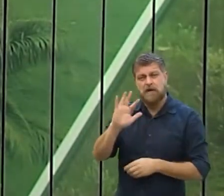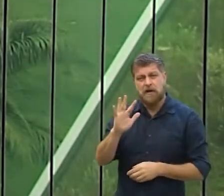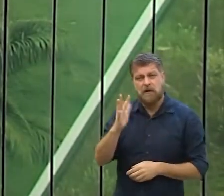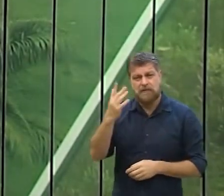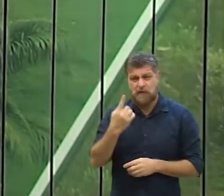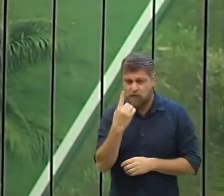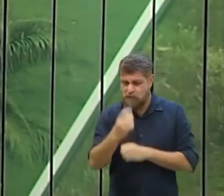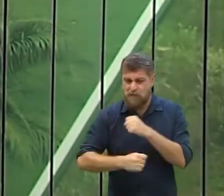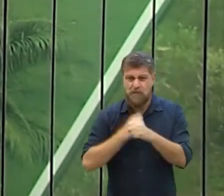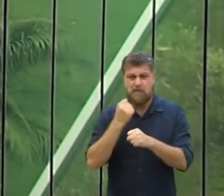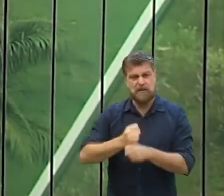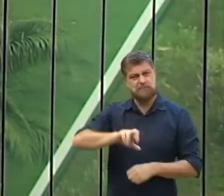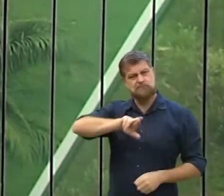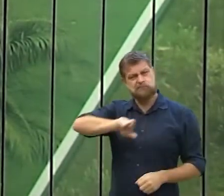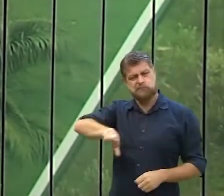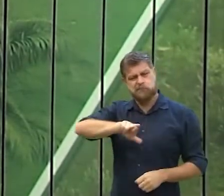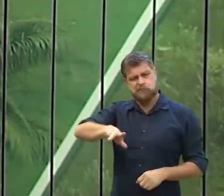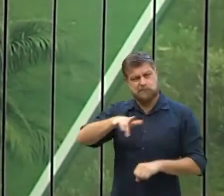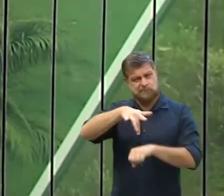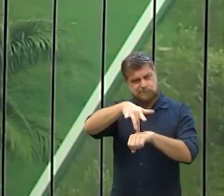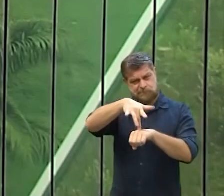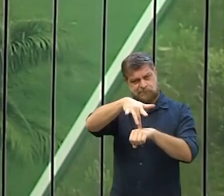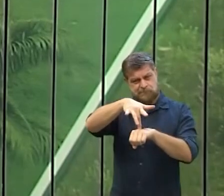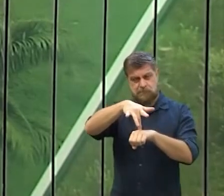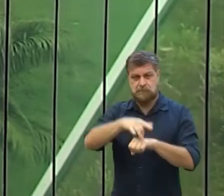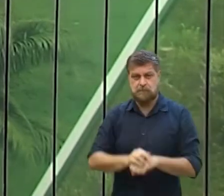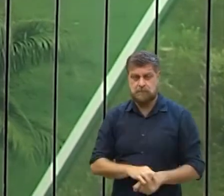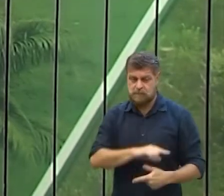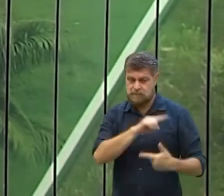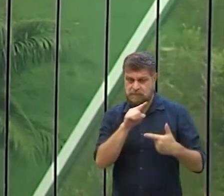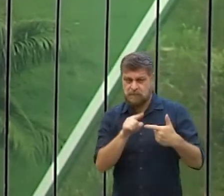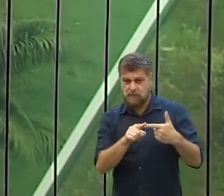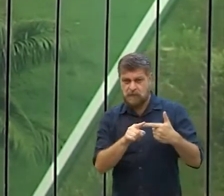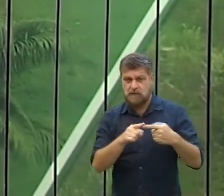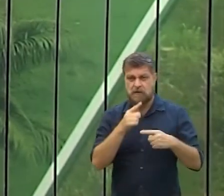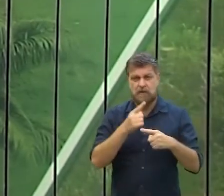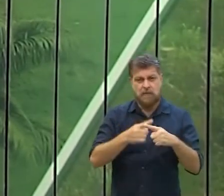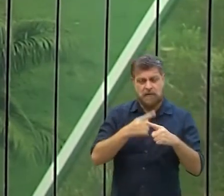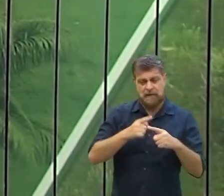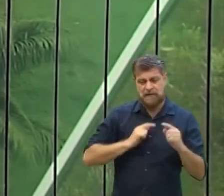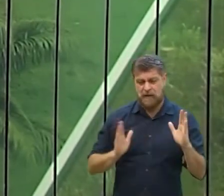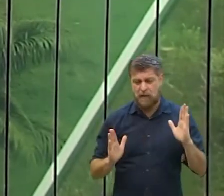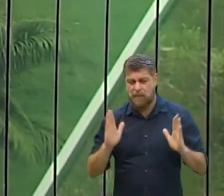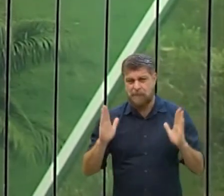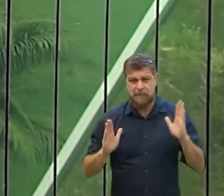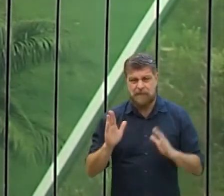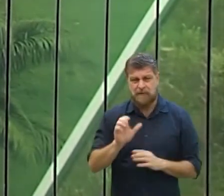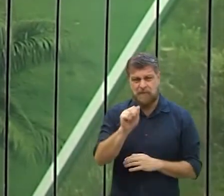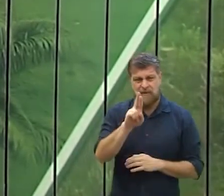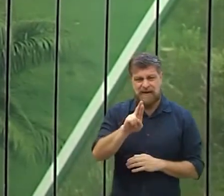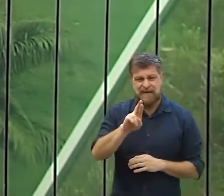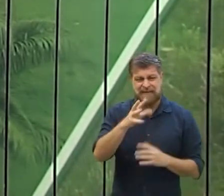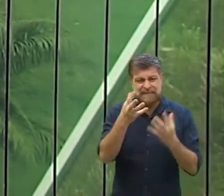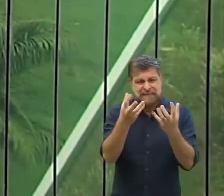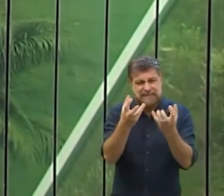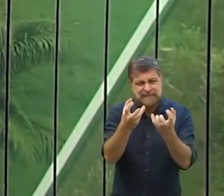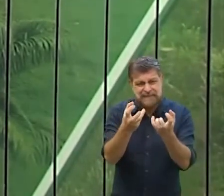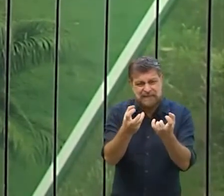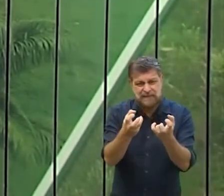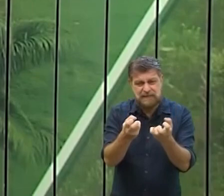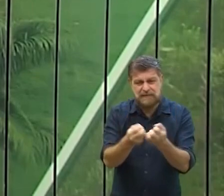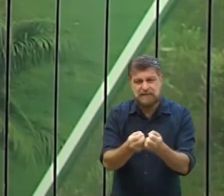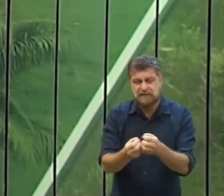está sendo um ano atípico. E o segundo problema é que, por conta desse período mais seco, aumentam